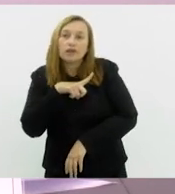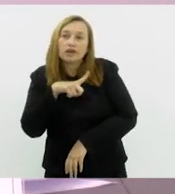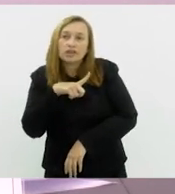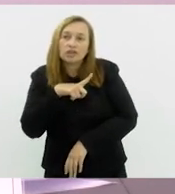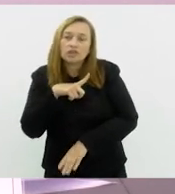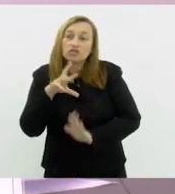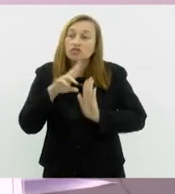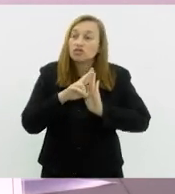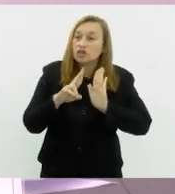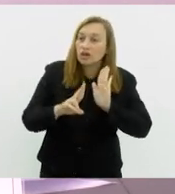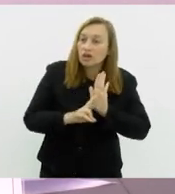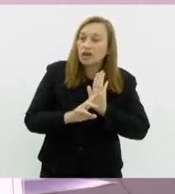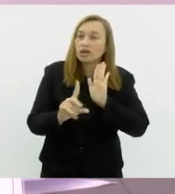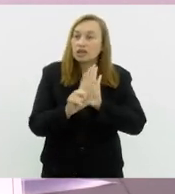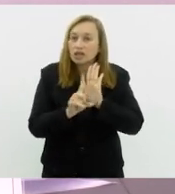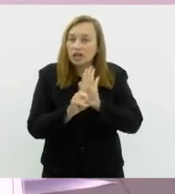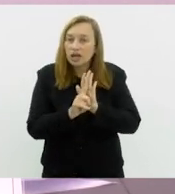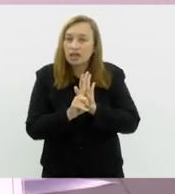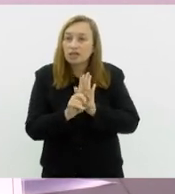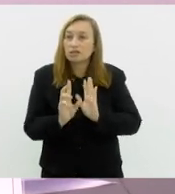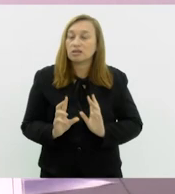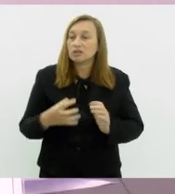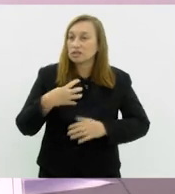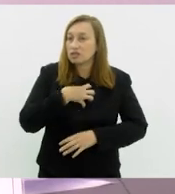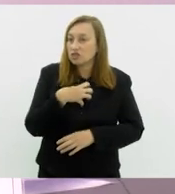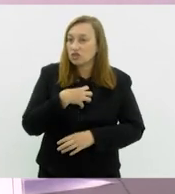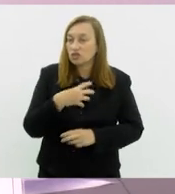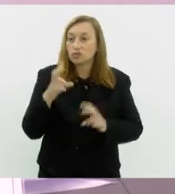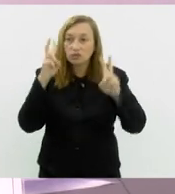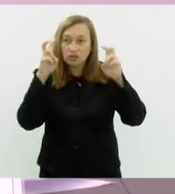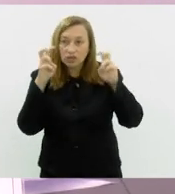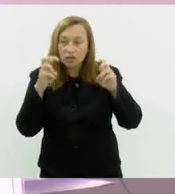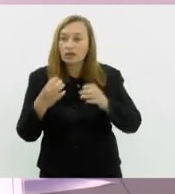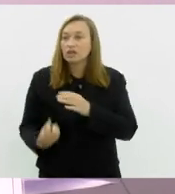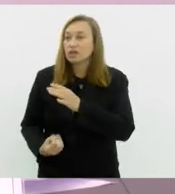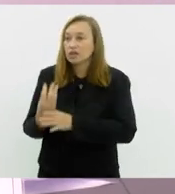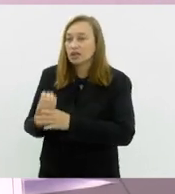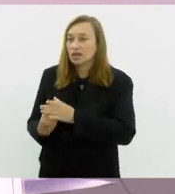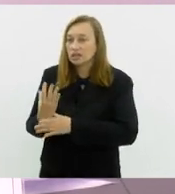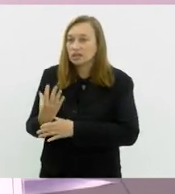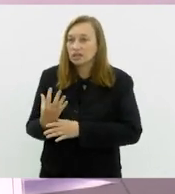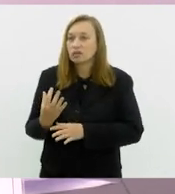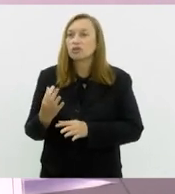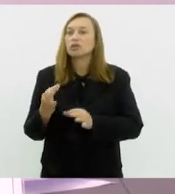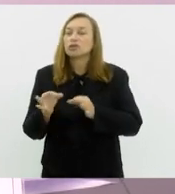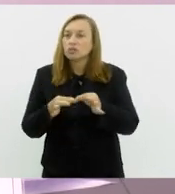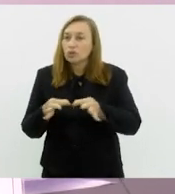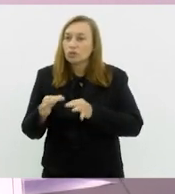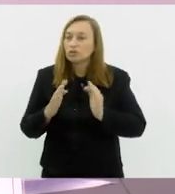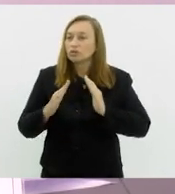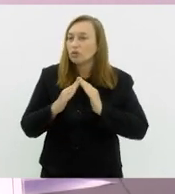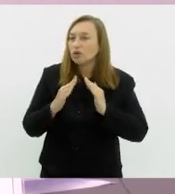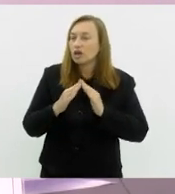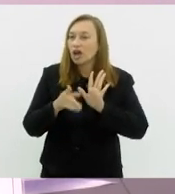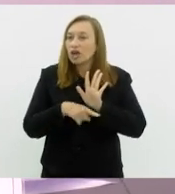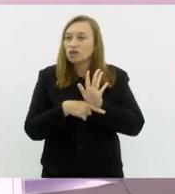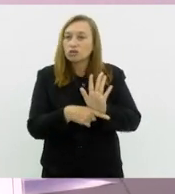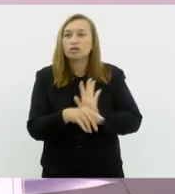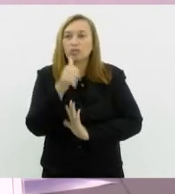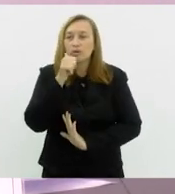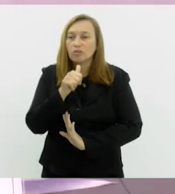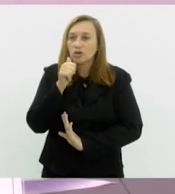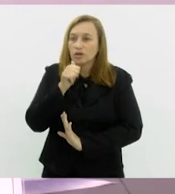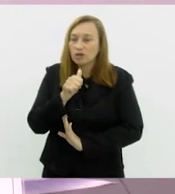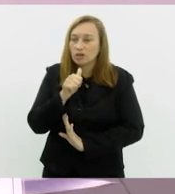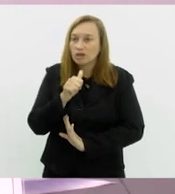e programas já nesse sentido. A recomendação da criação de programas de moradia e assistência para as mulheres resgatadas em